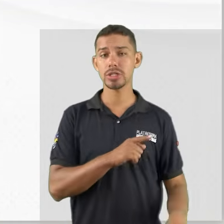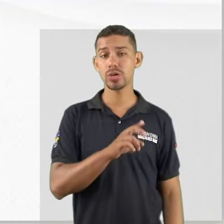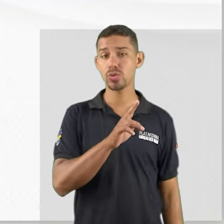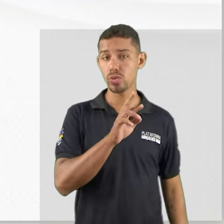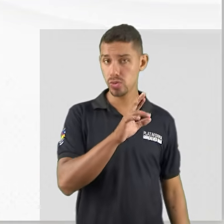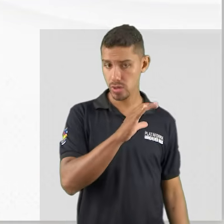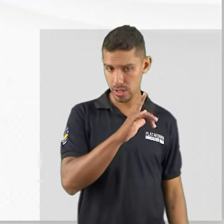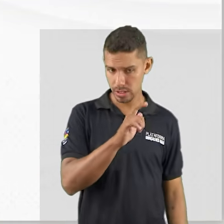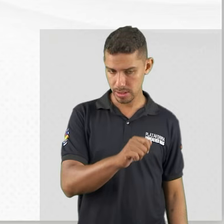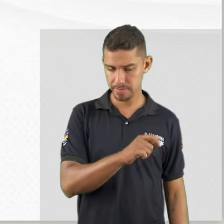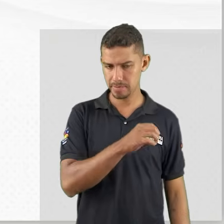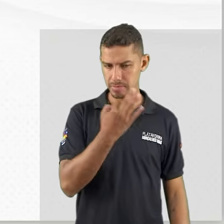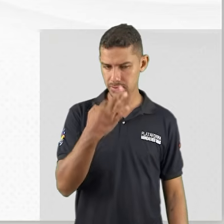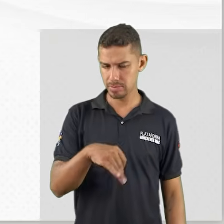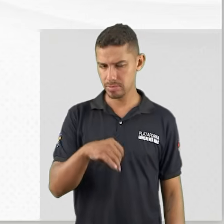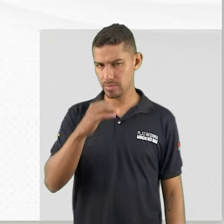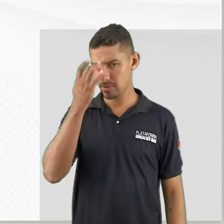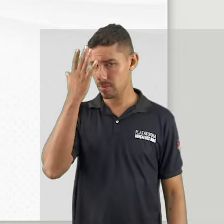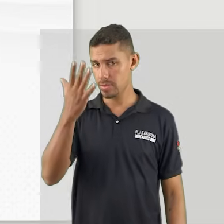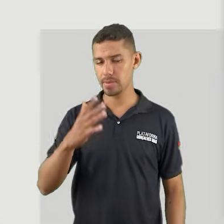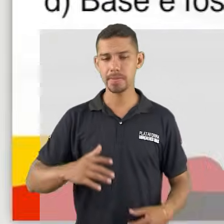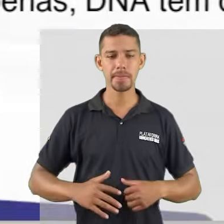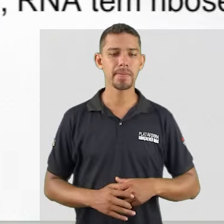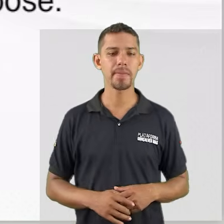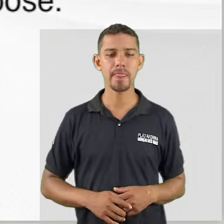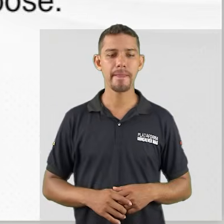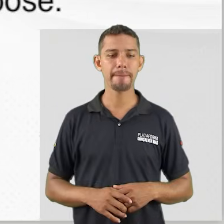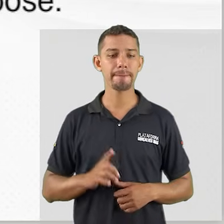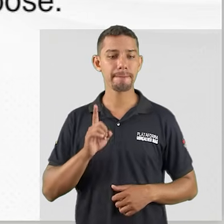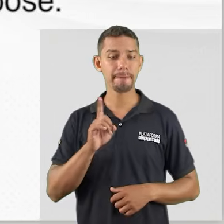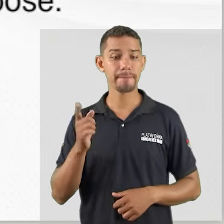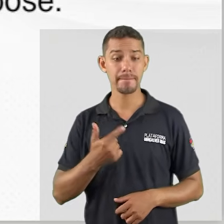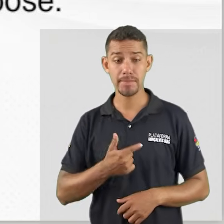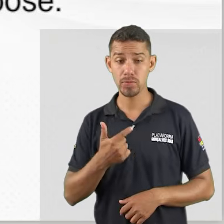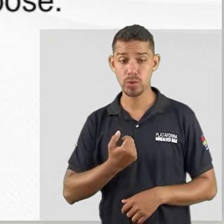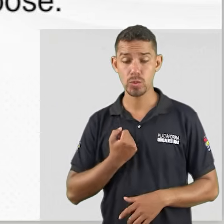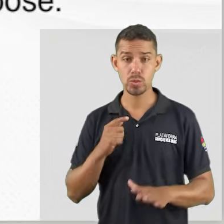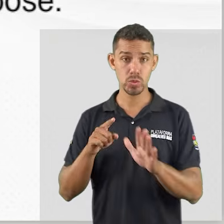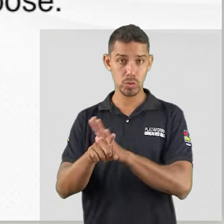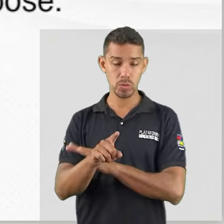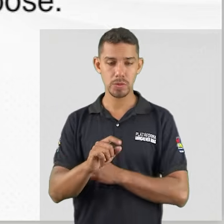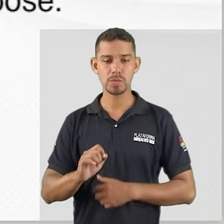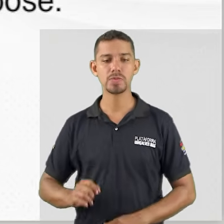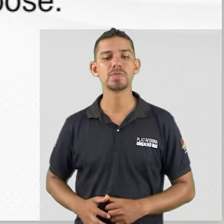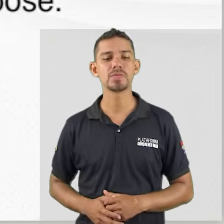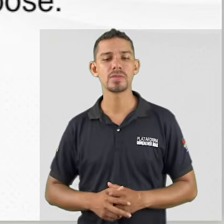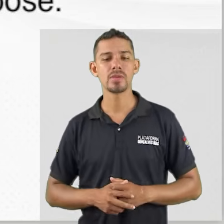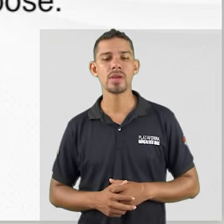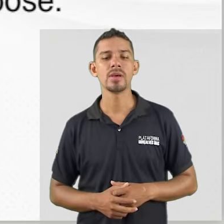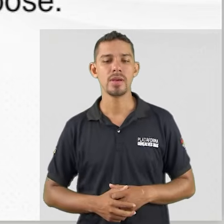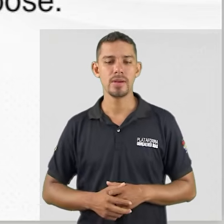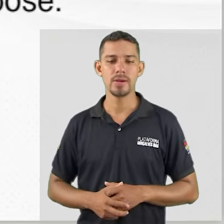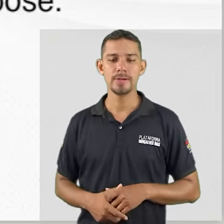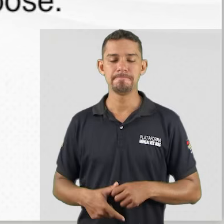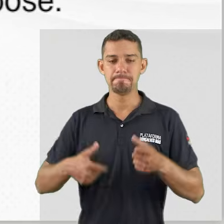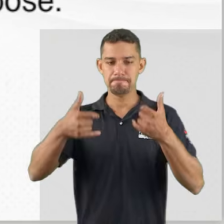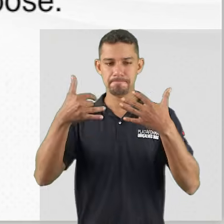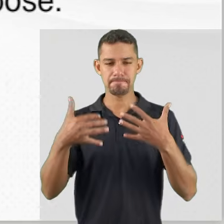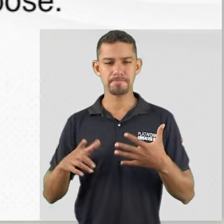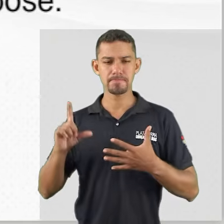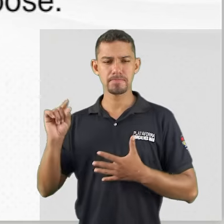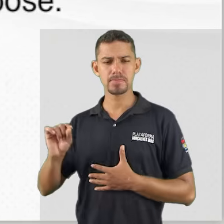né, pessoal? Facinho essa primeira questão, né? Vamos analisar então a nossa segunda questão. A segunda questão diz o